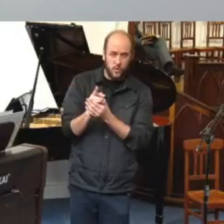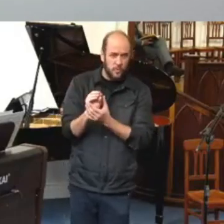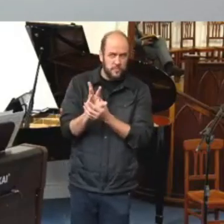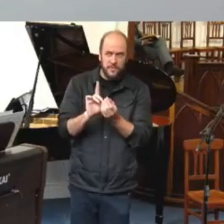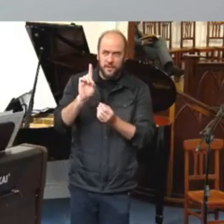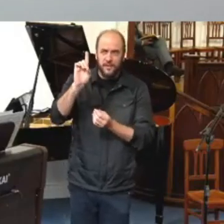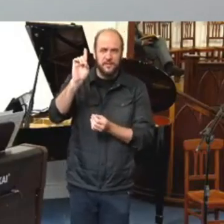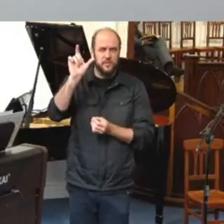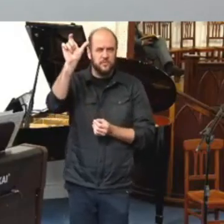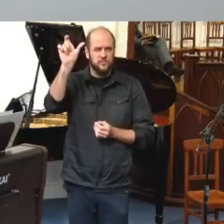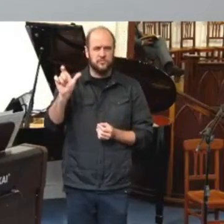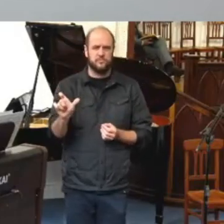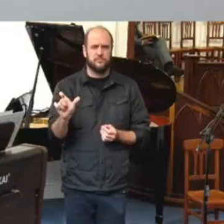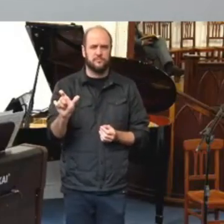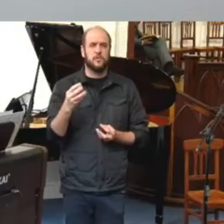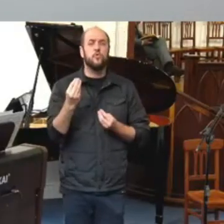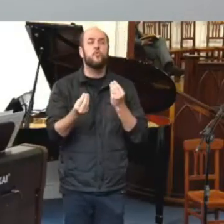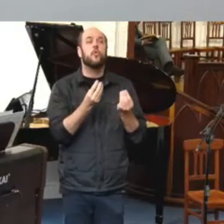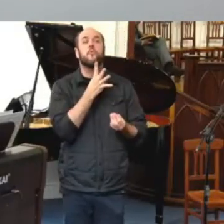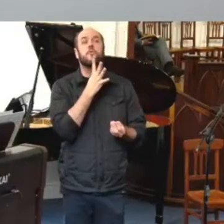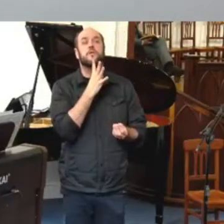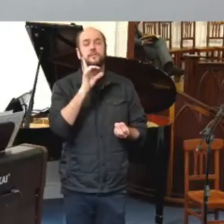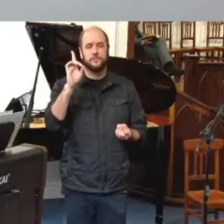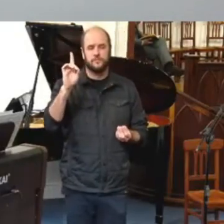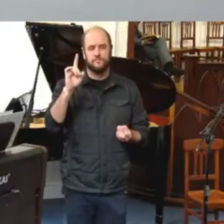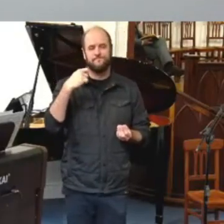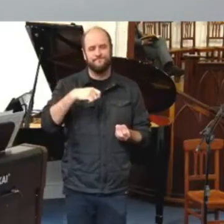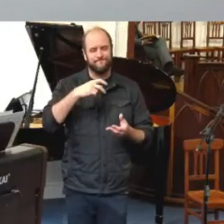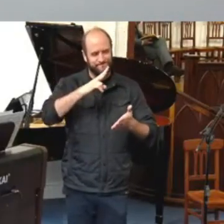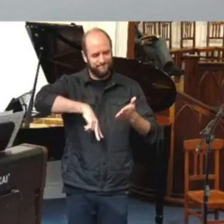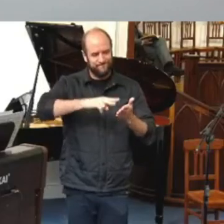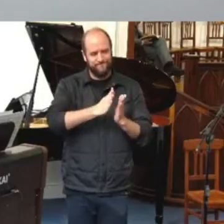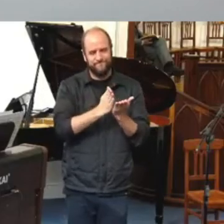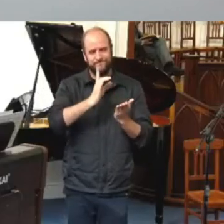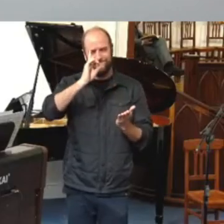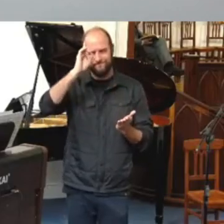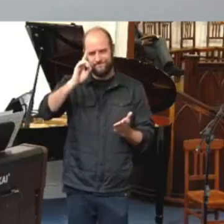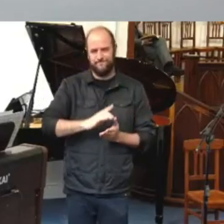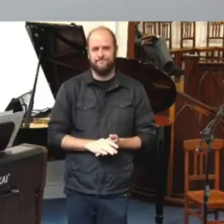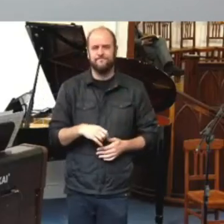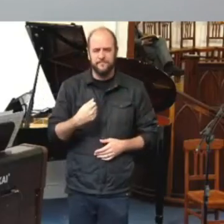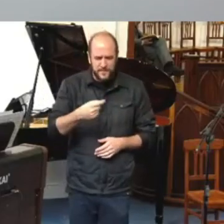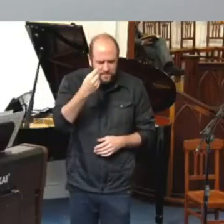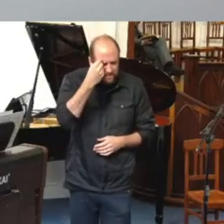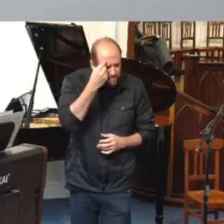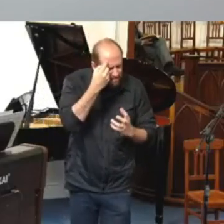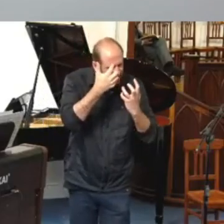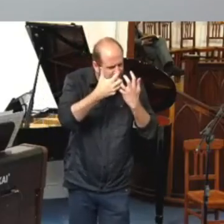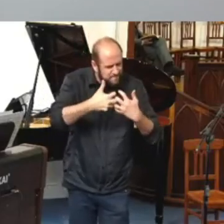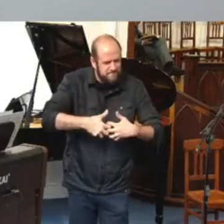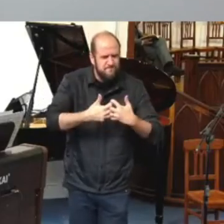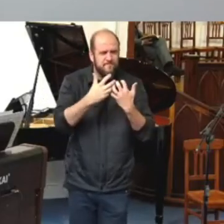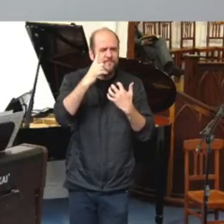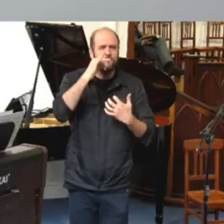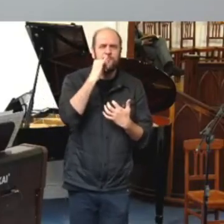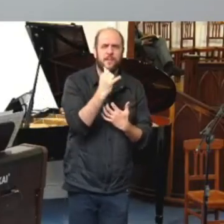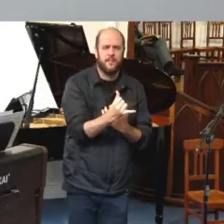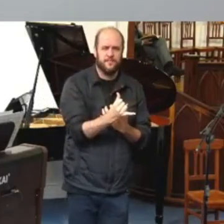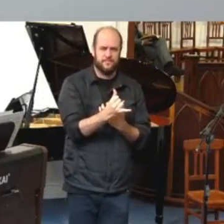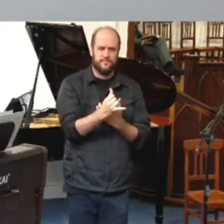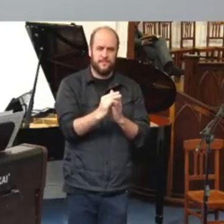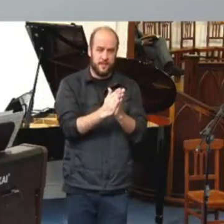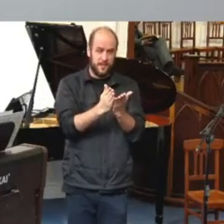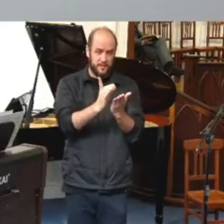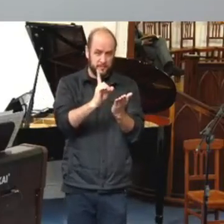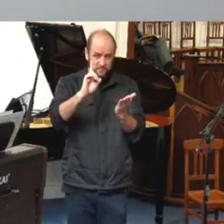sofrimento? Nas páginas da Escritura. Por isso, leia a Bíblia. Medite nas verdades do Senhor. Ele fala com você.